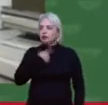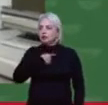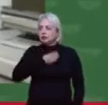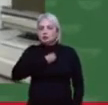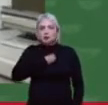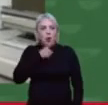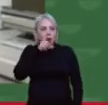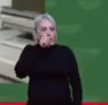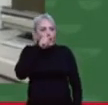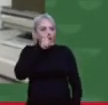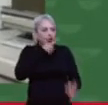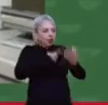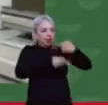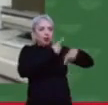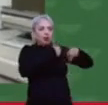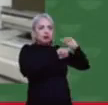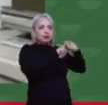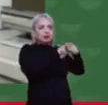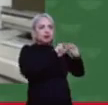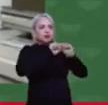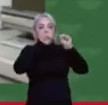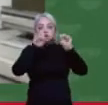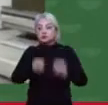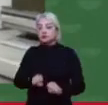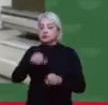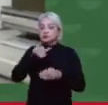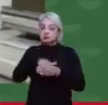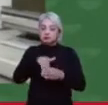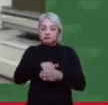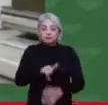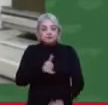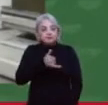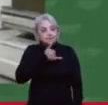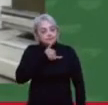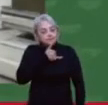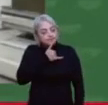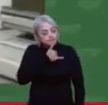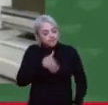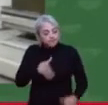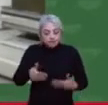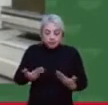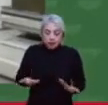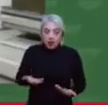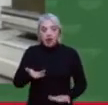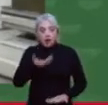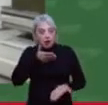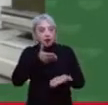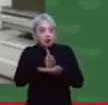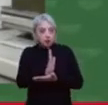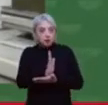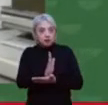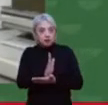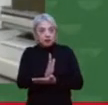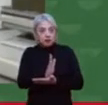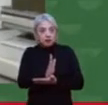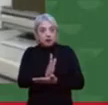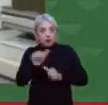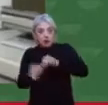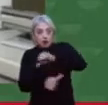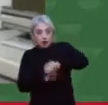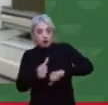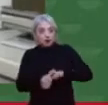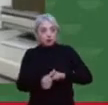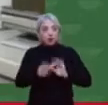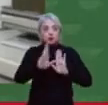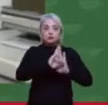o risco de ter um retrocesso no nosso sistema eleitoral, infelizmente. É o que eles querem aprovar. São as mudanças